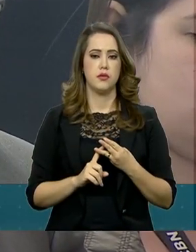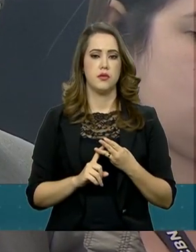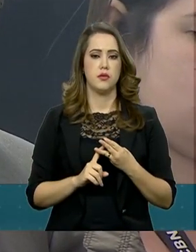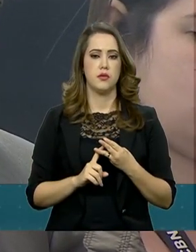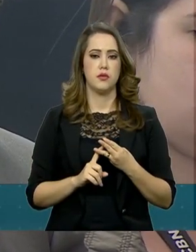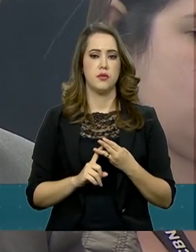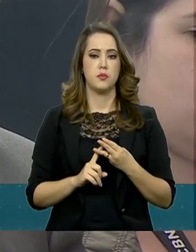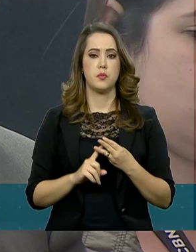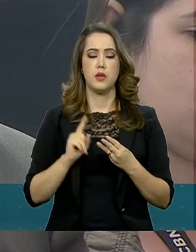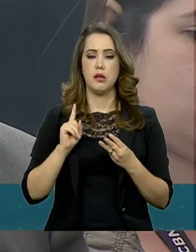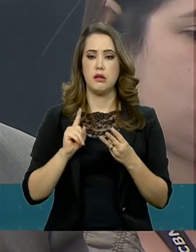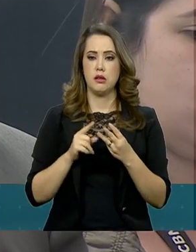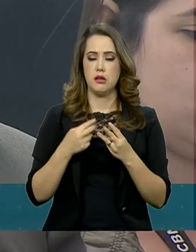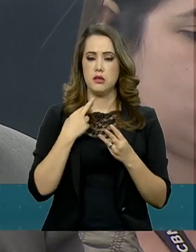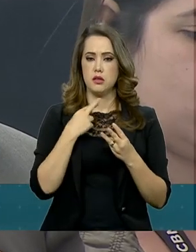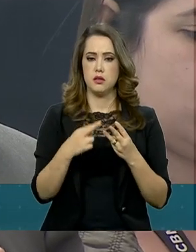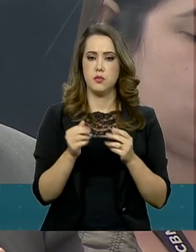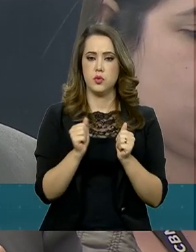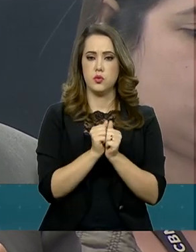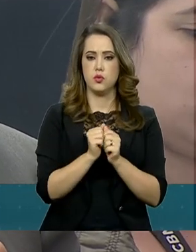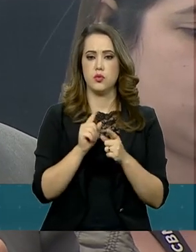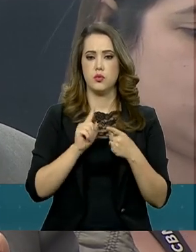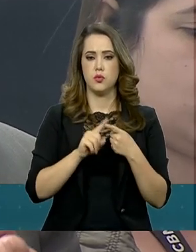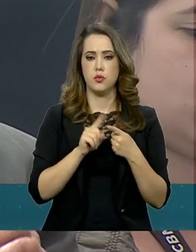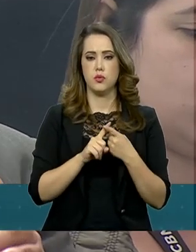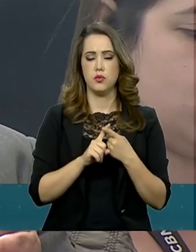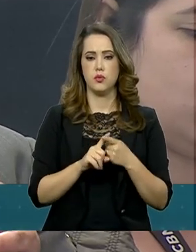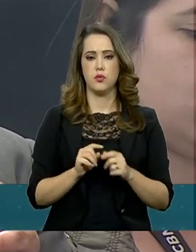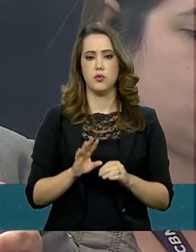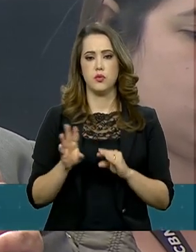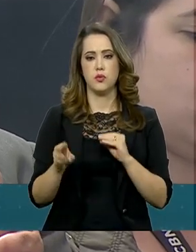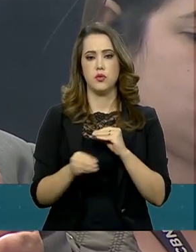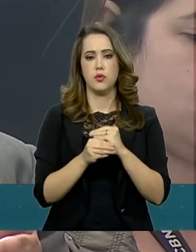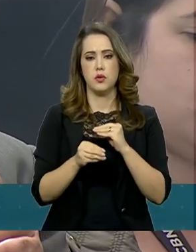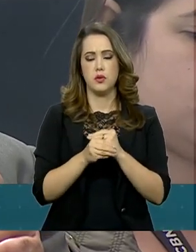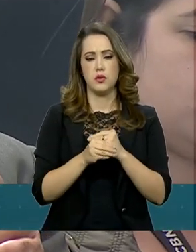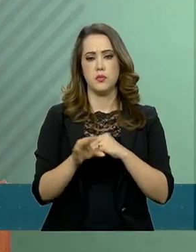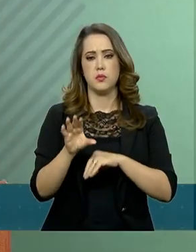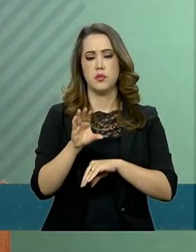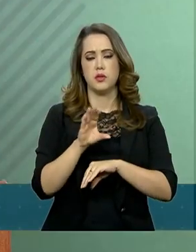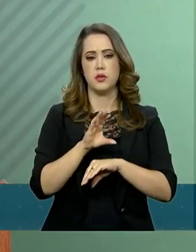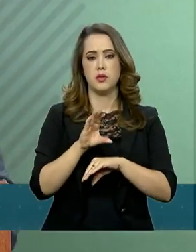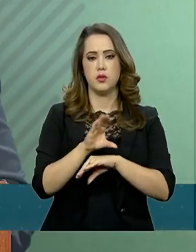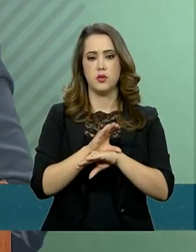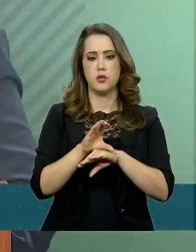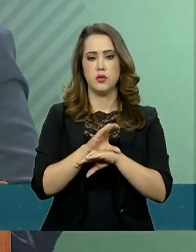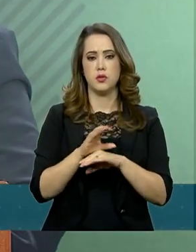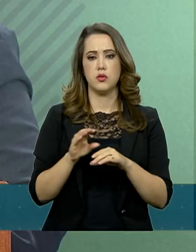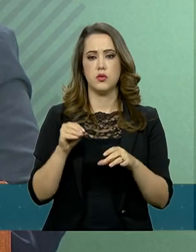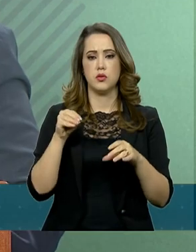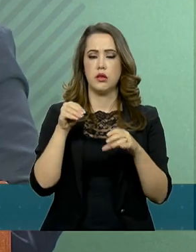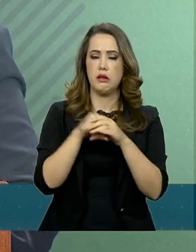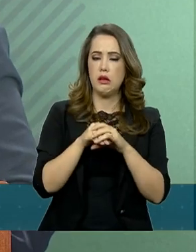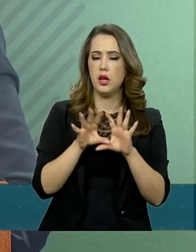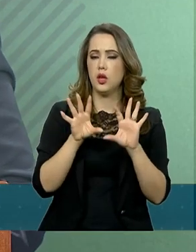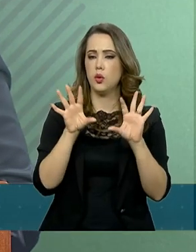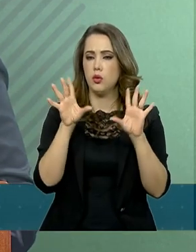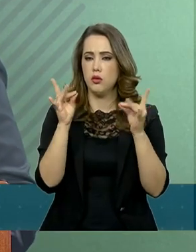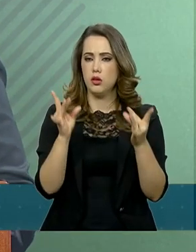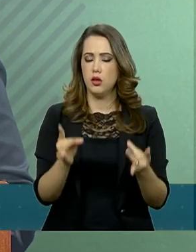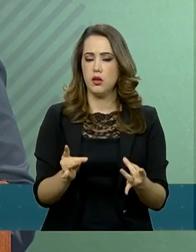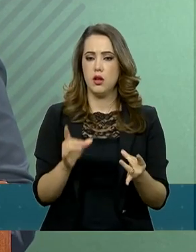respondido junto com a primeira não é a isso que se sobre as emendas contingenciadas disso está dentro desse contexto também